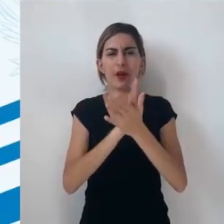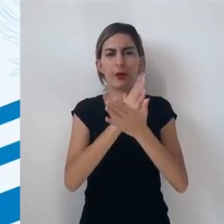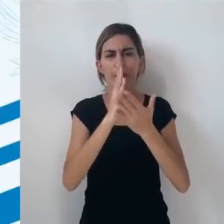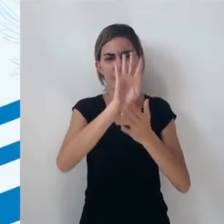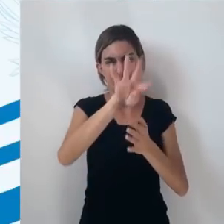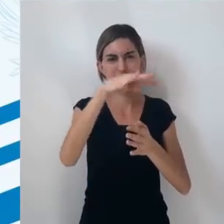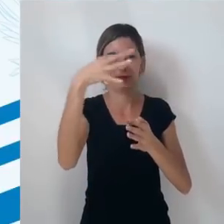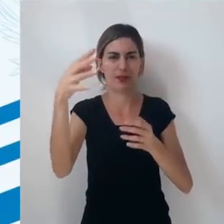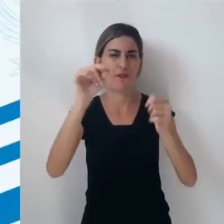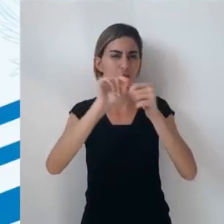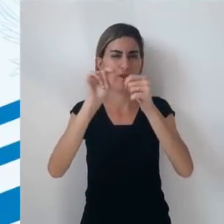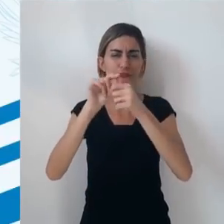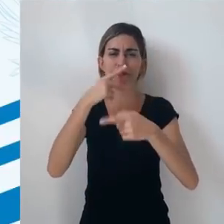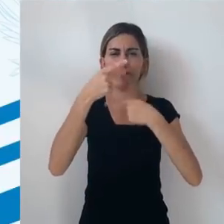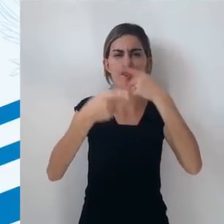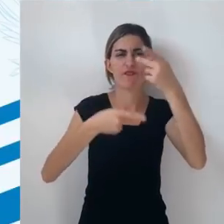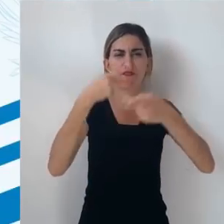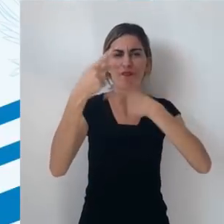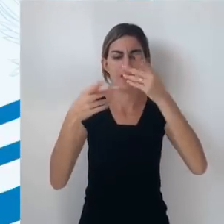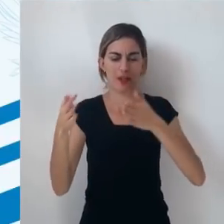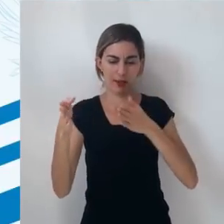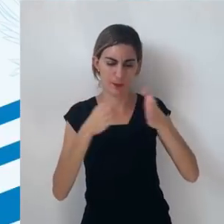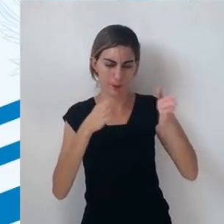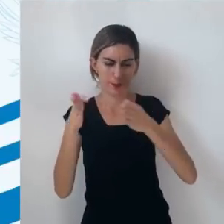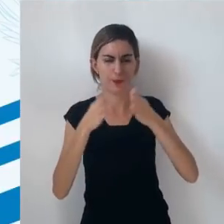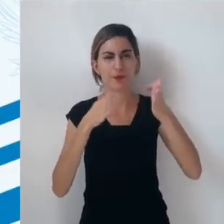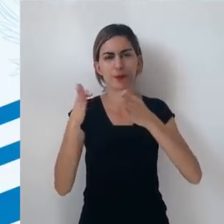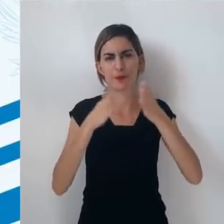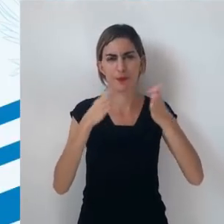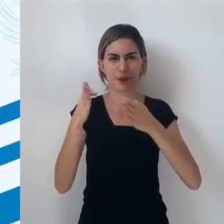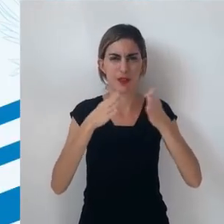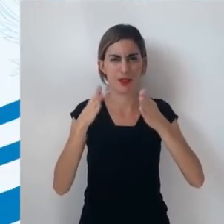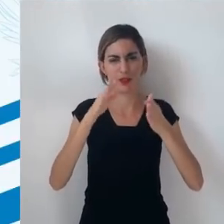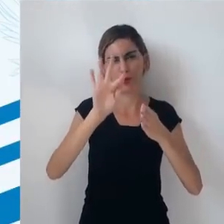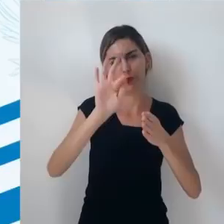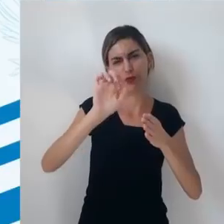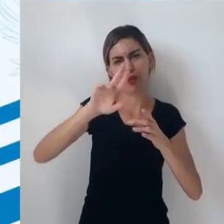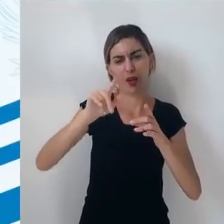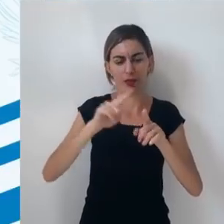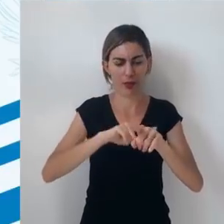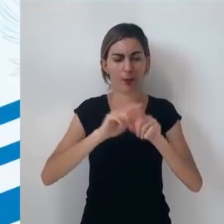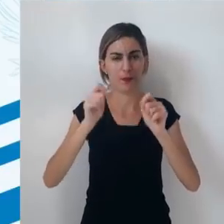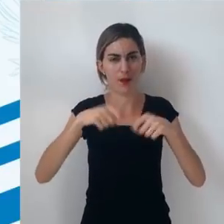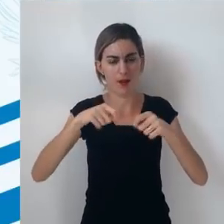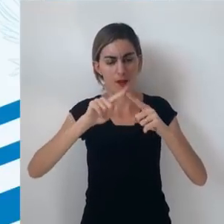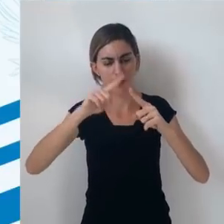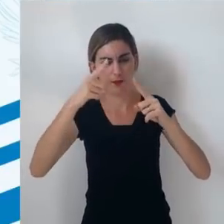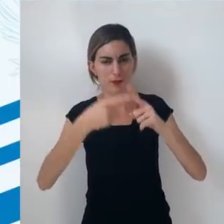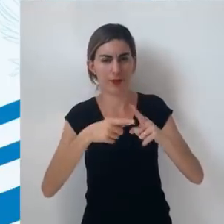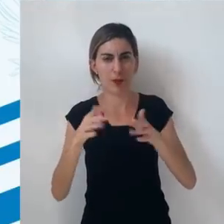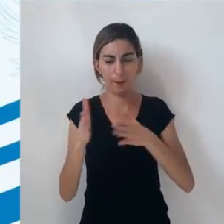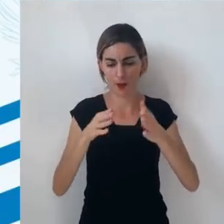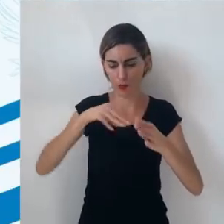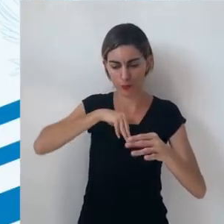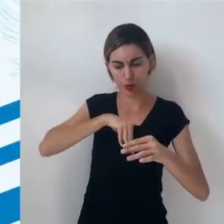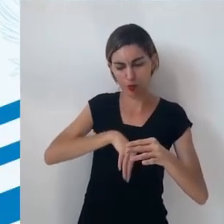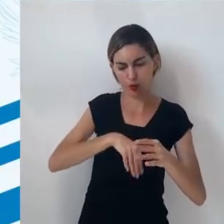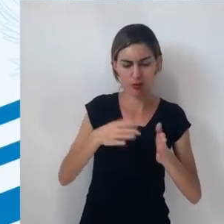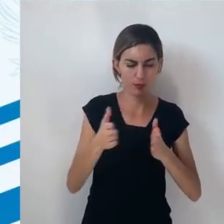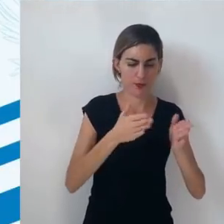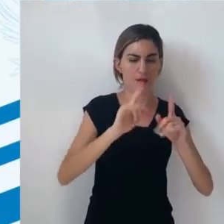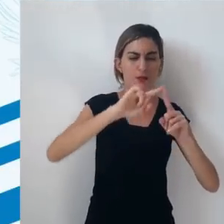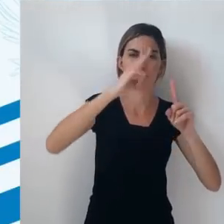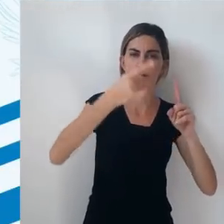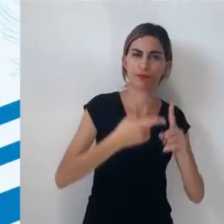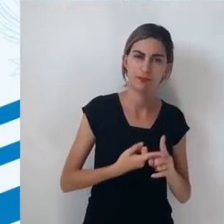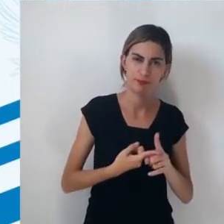algumas tabelinhas que falam sobre a questão do período, que é o período fértil da mulher, o período de menstruação e